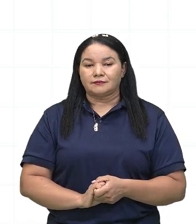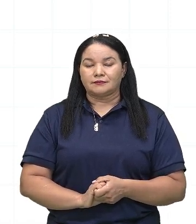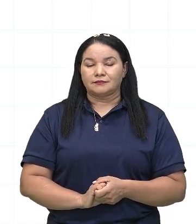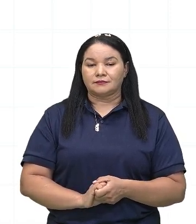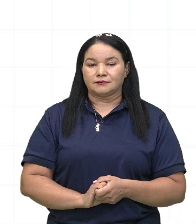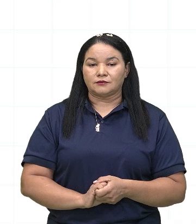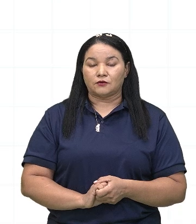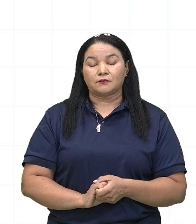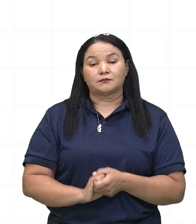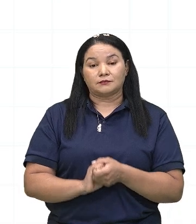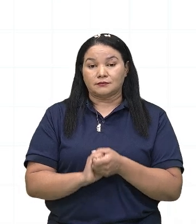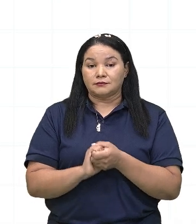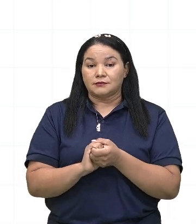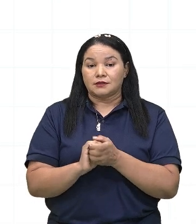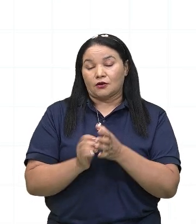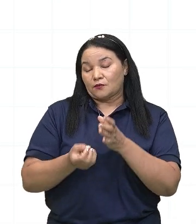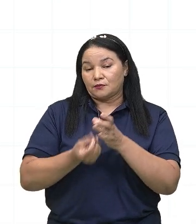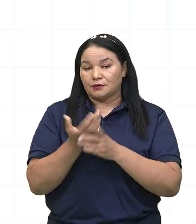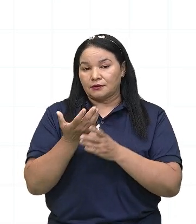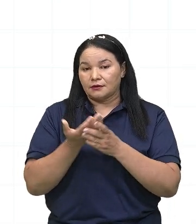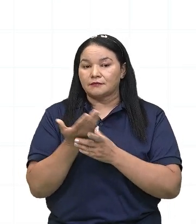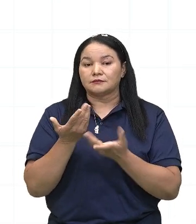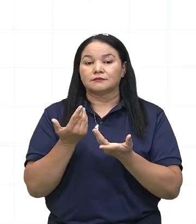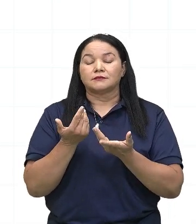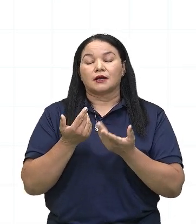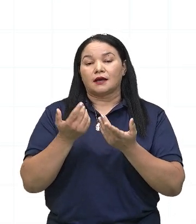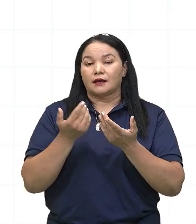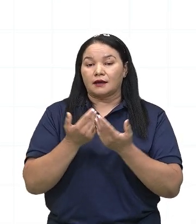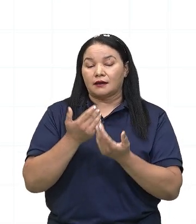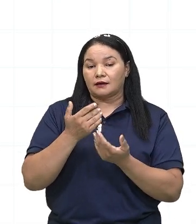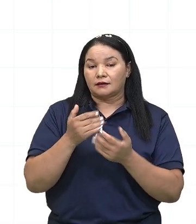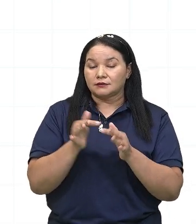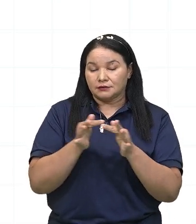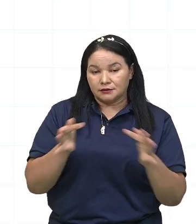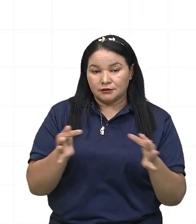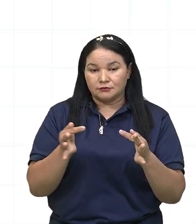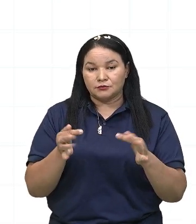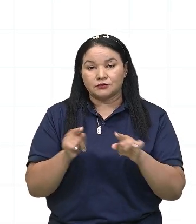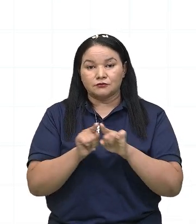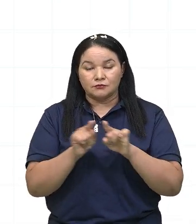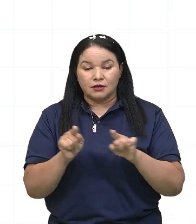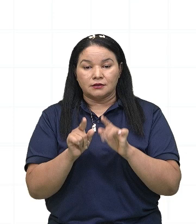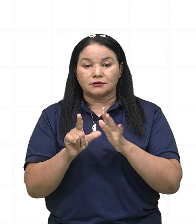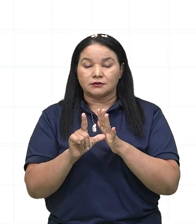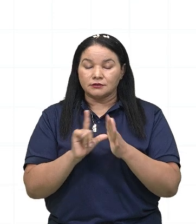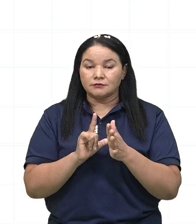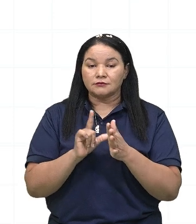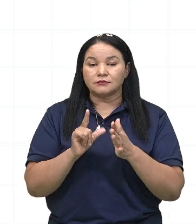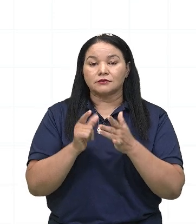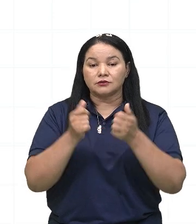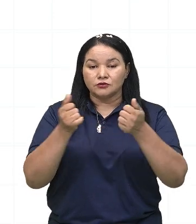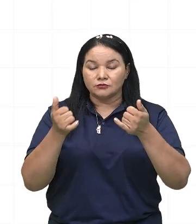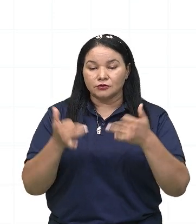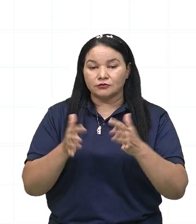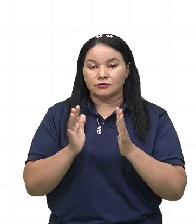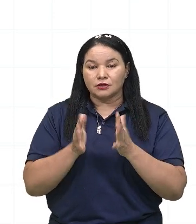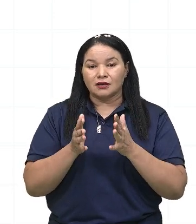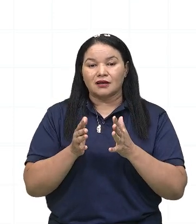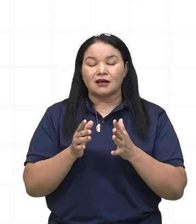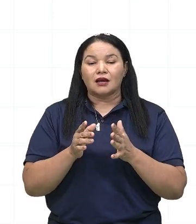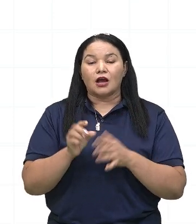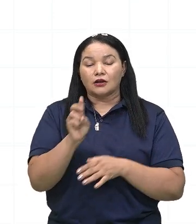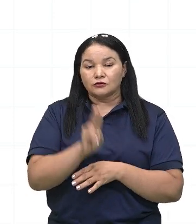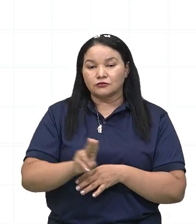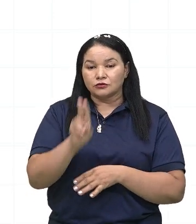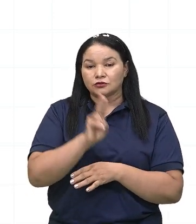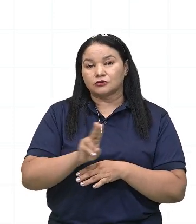ó, criar um chamado, tá certo? É bem simples, mas como nós Isso. mencionamos, né, é mais utilizado mesmo